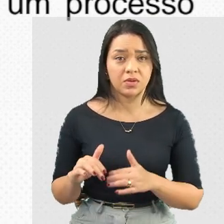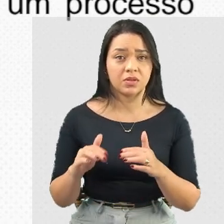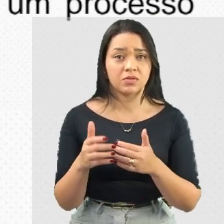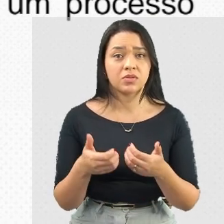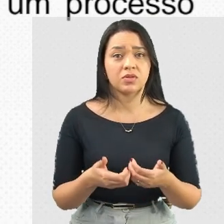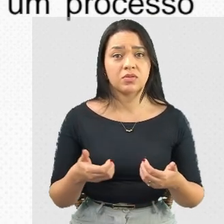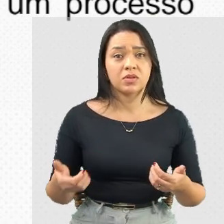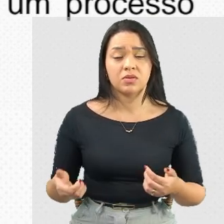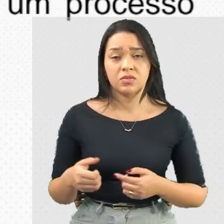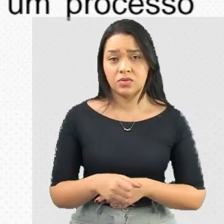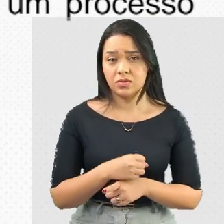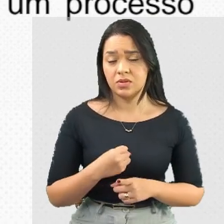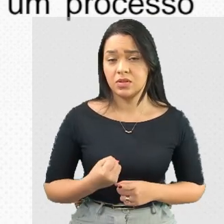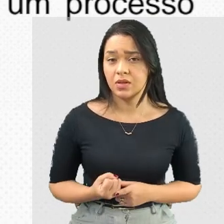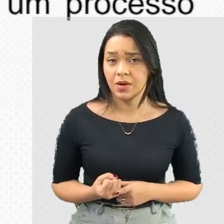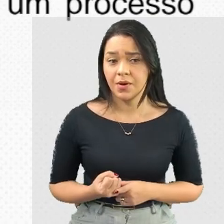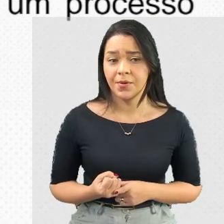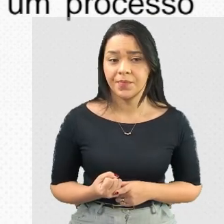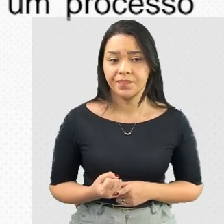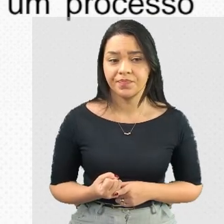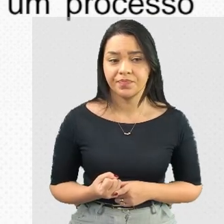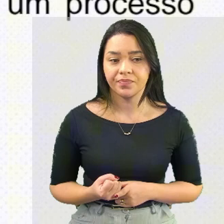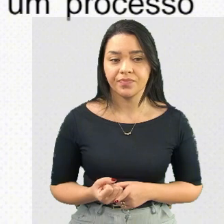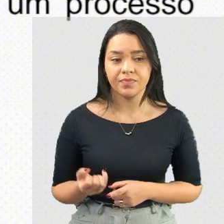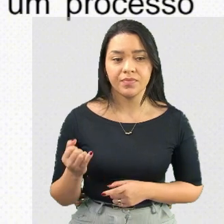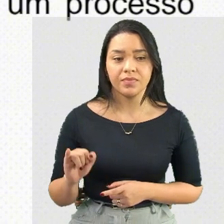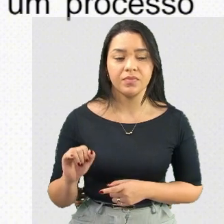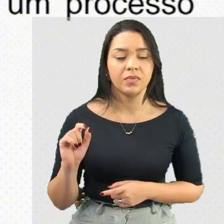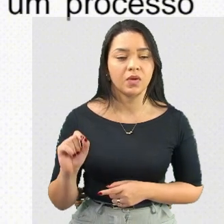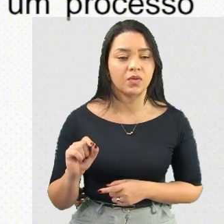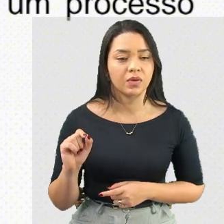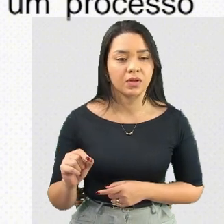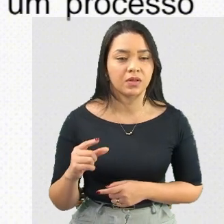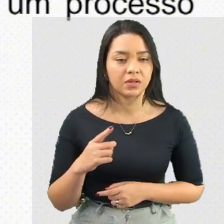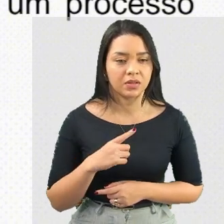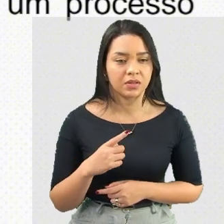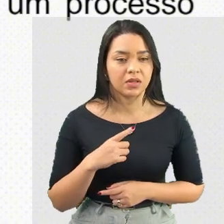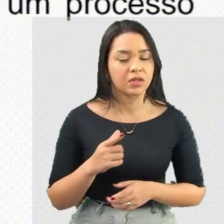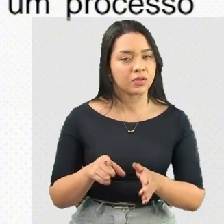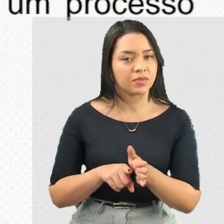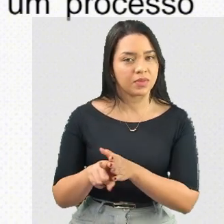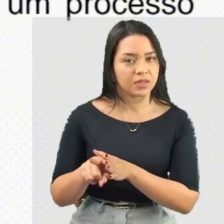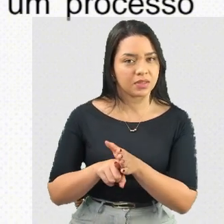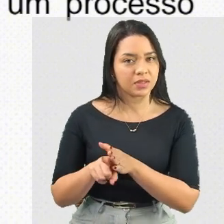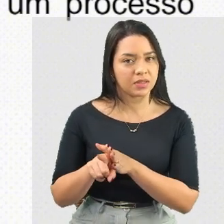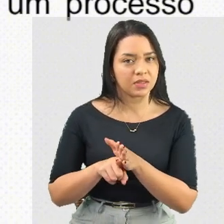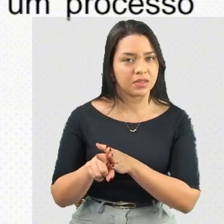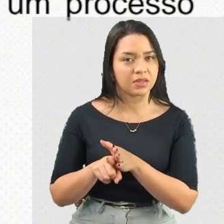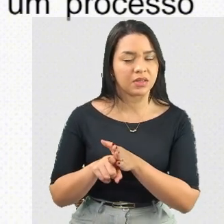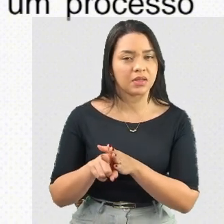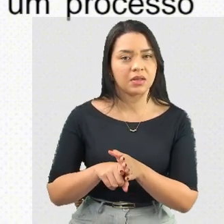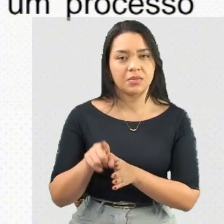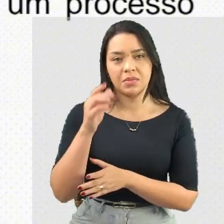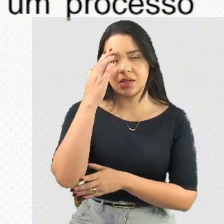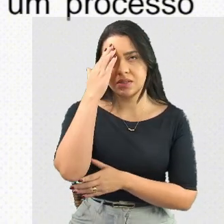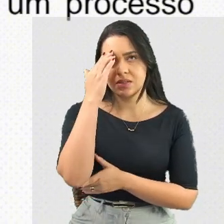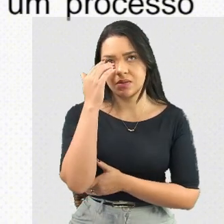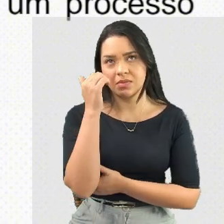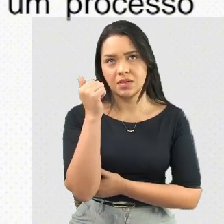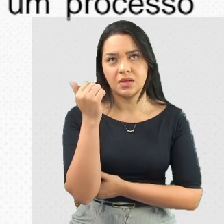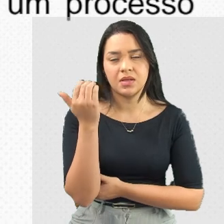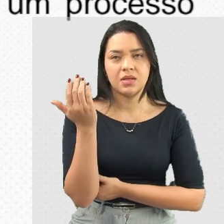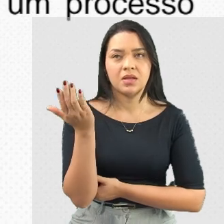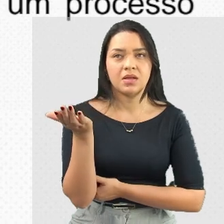social. Se a gente minimamente faz um esforço de pesquisa para saber sobre